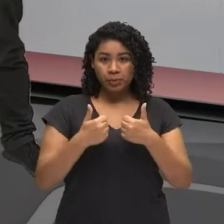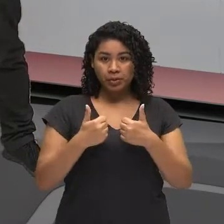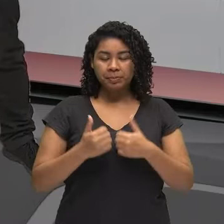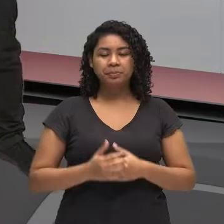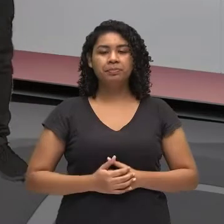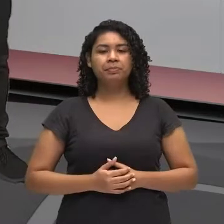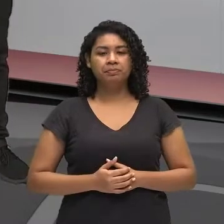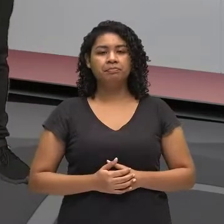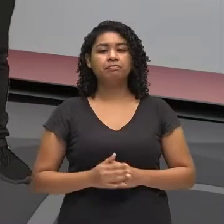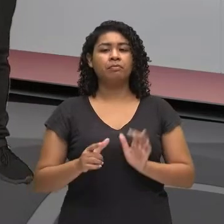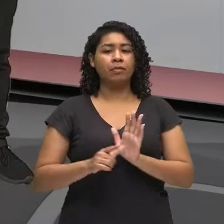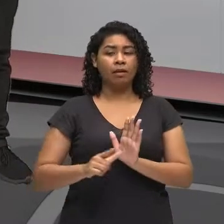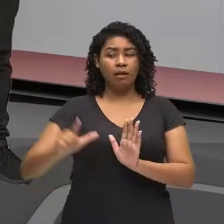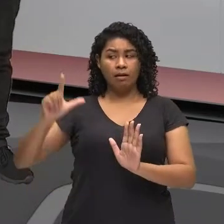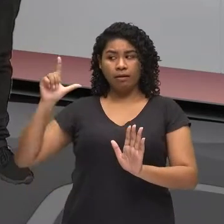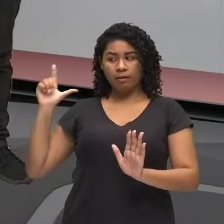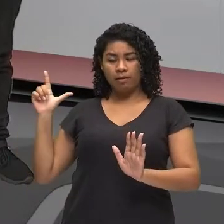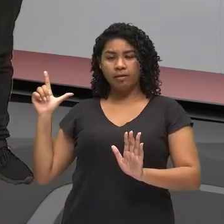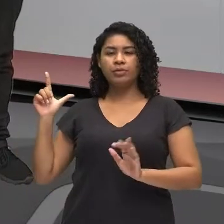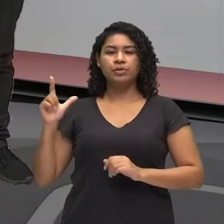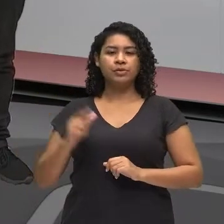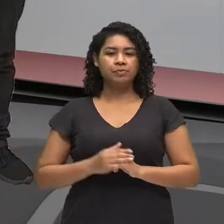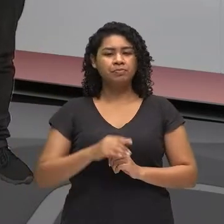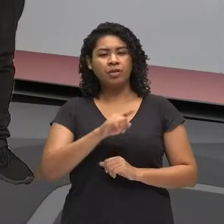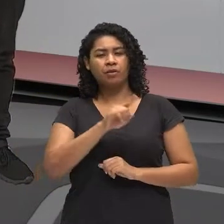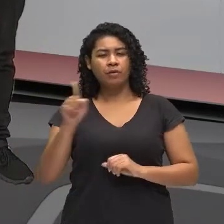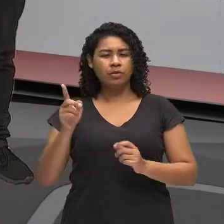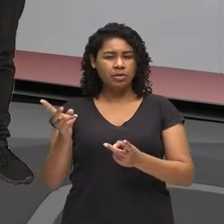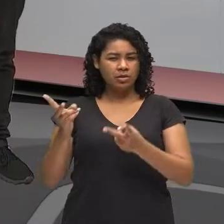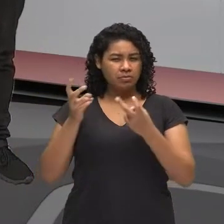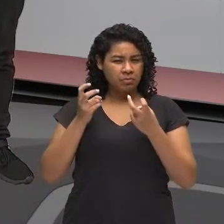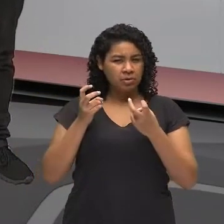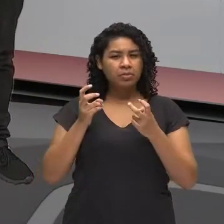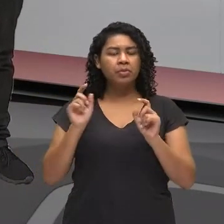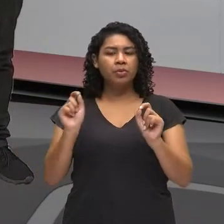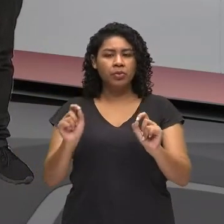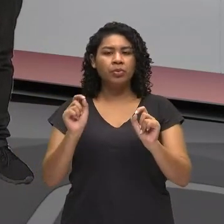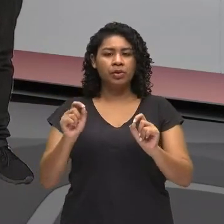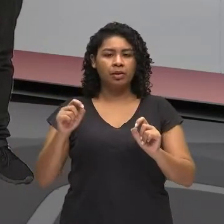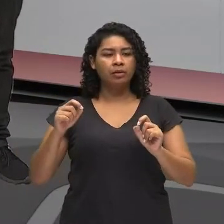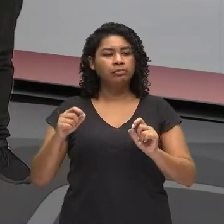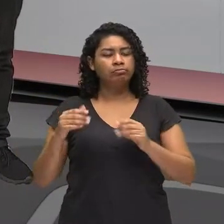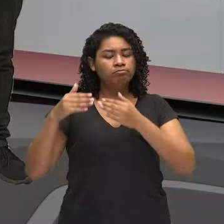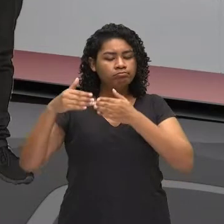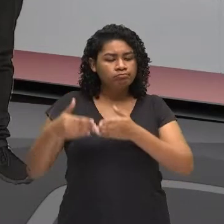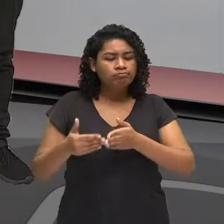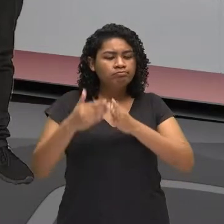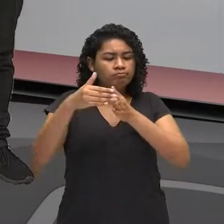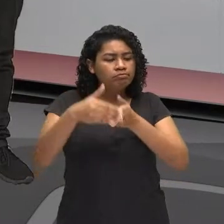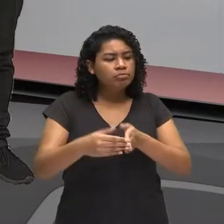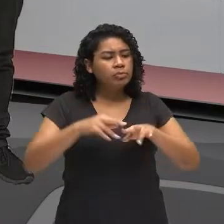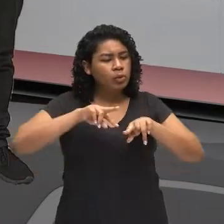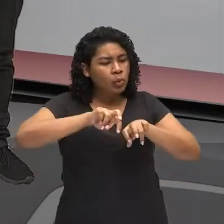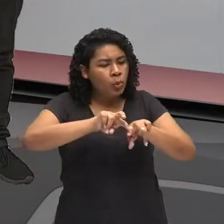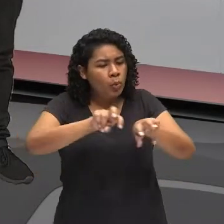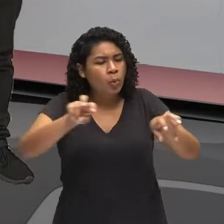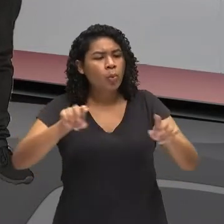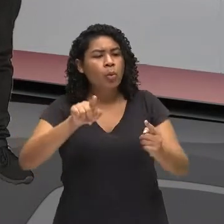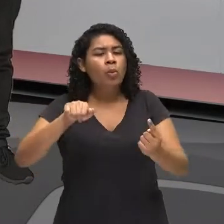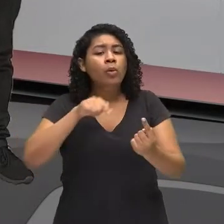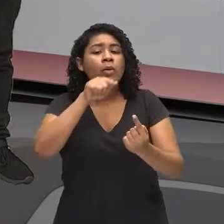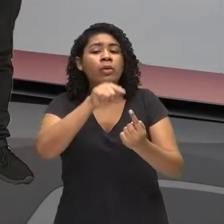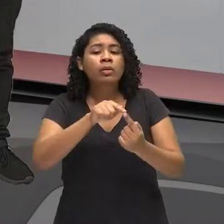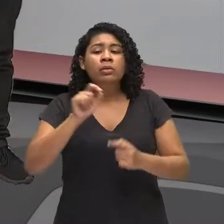Então, anteriormente, vocês verificaram que aquelas expedições tiveram a grande intenção de iniciar o reconhecimento